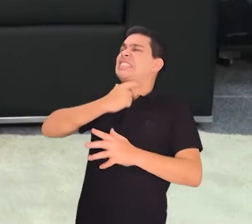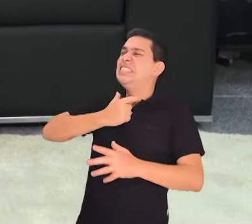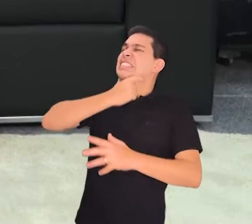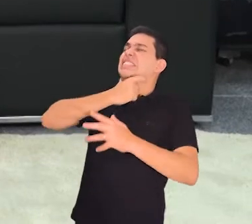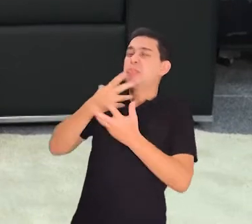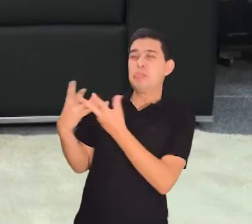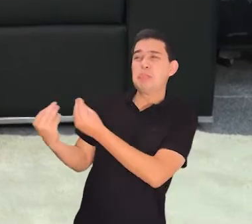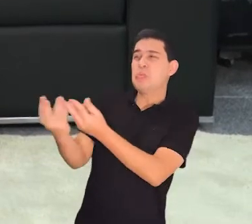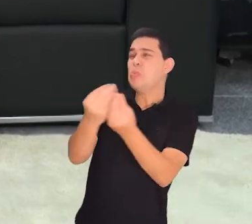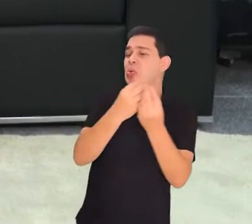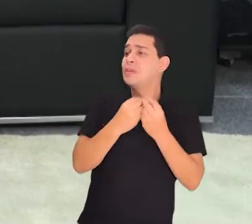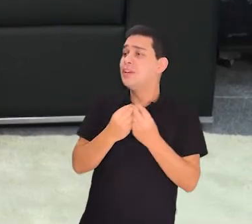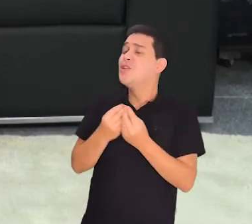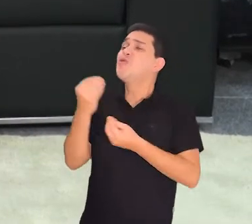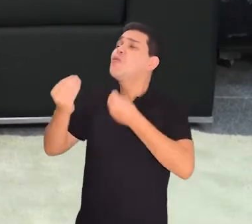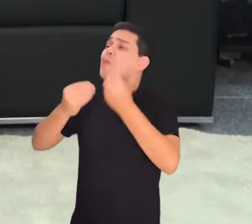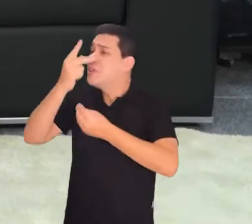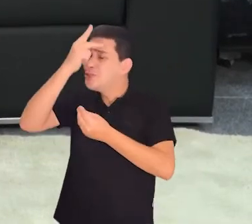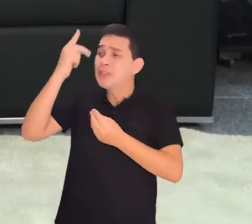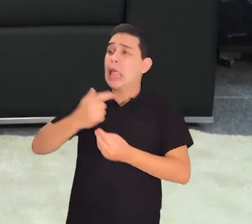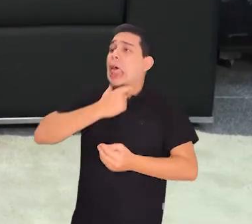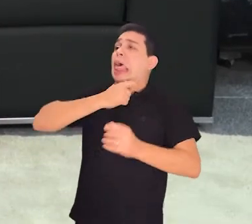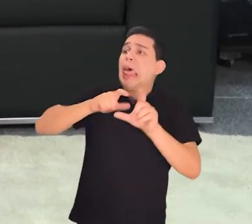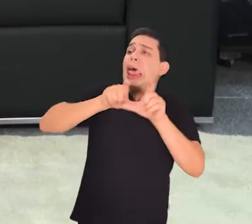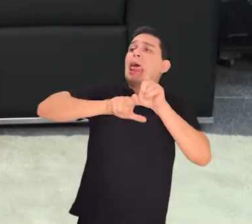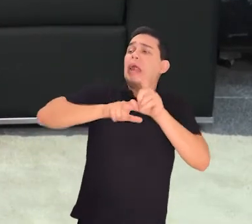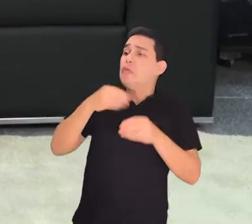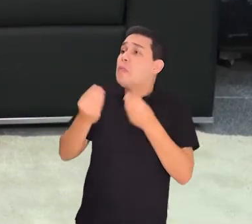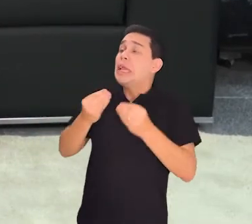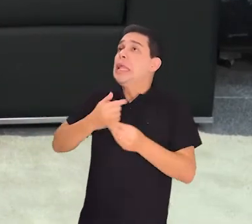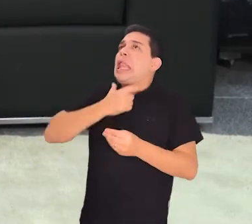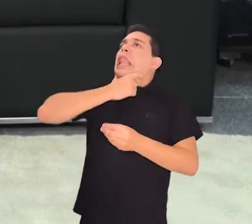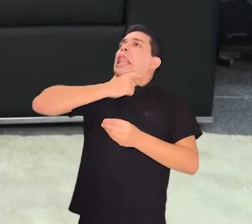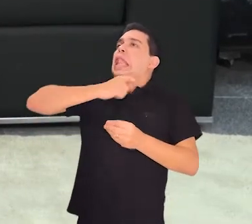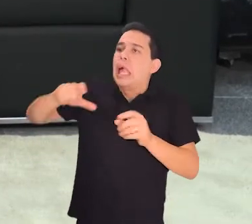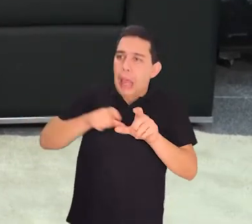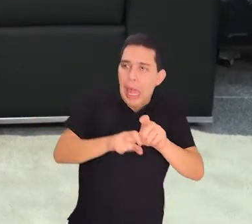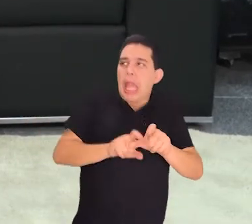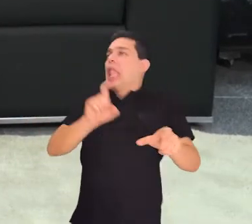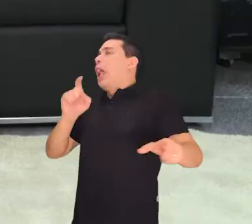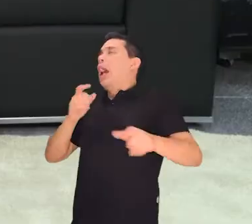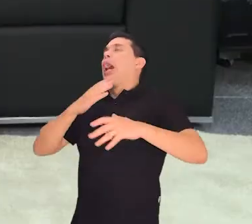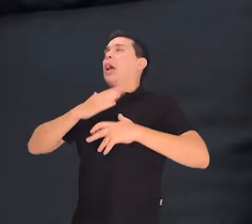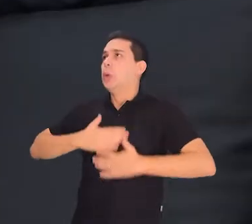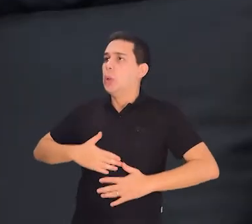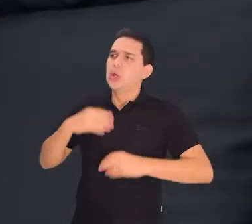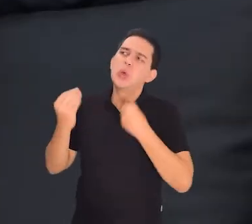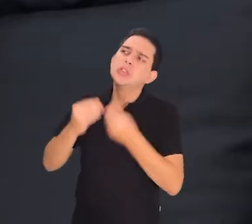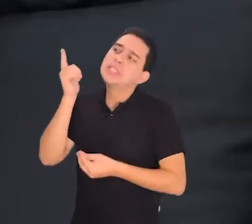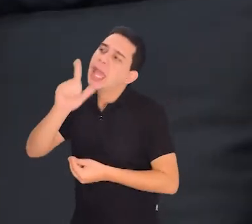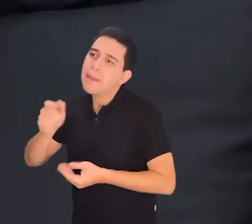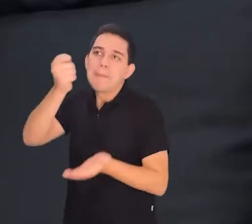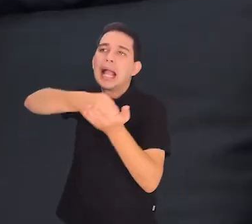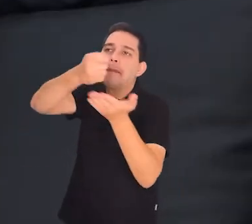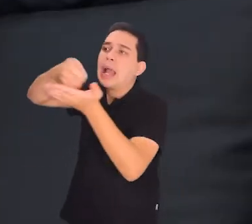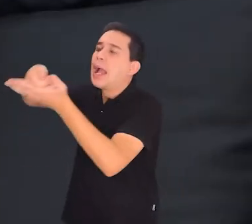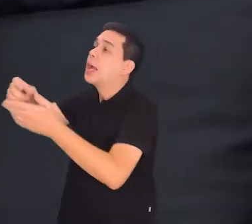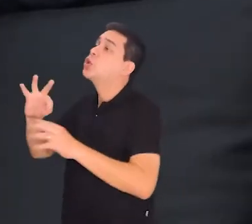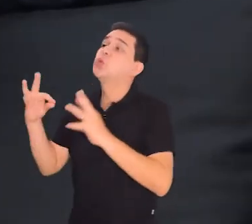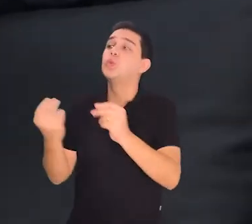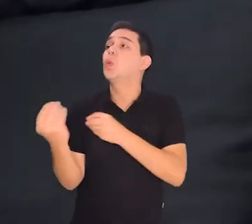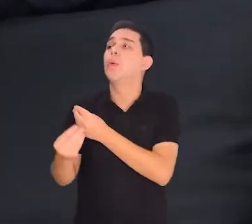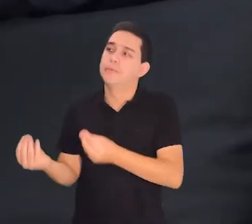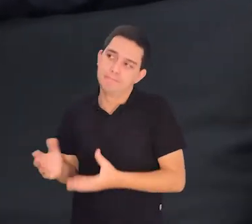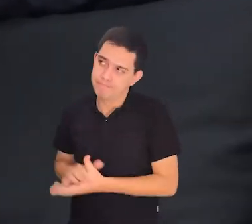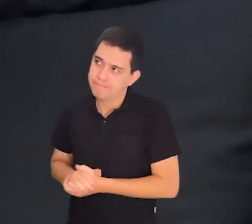pessoa pode fazer para primeiro, né, sanar essa dívida? É engraçado, né? A gente fala que é planejador financeiro, mas às vezes parece até papo de psicólogo, né?